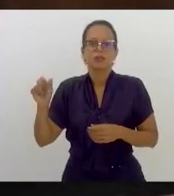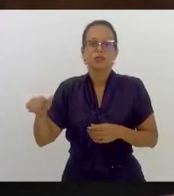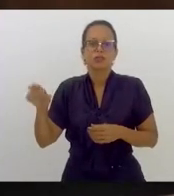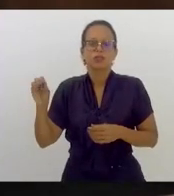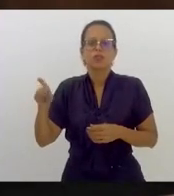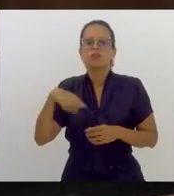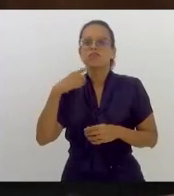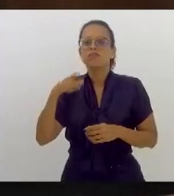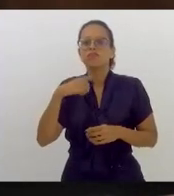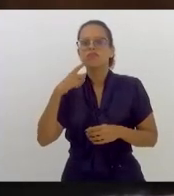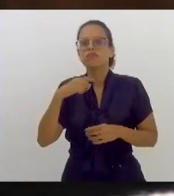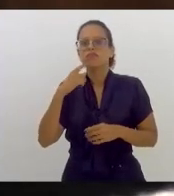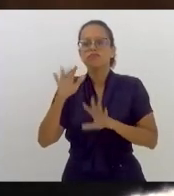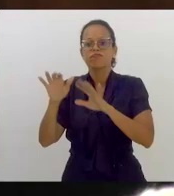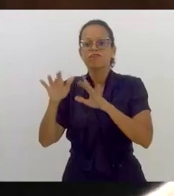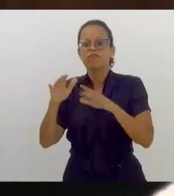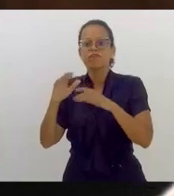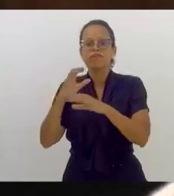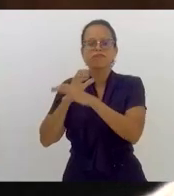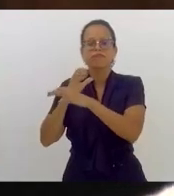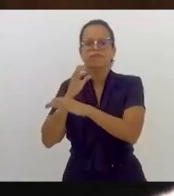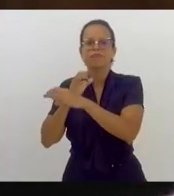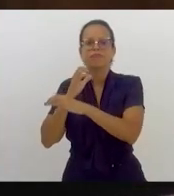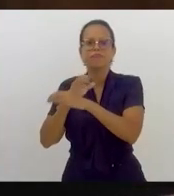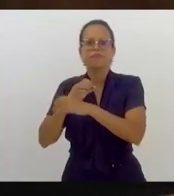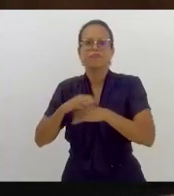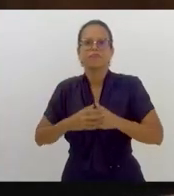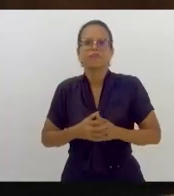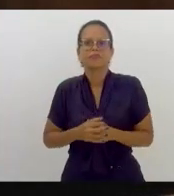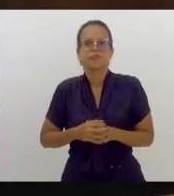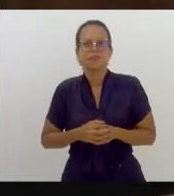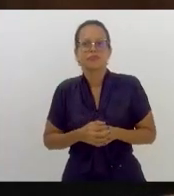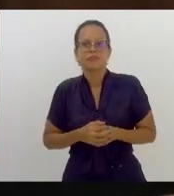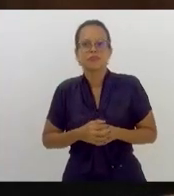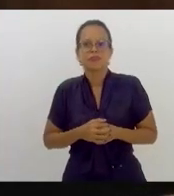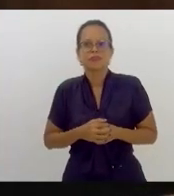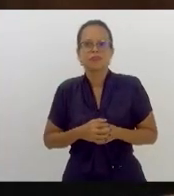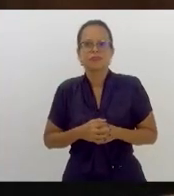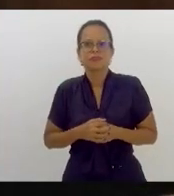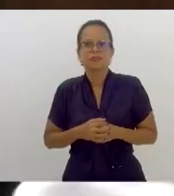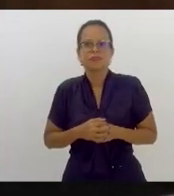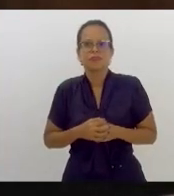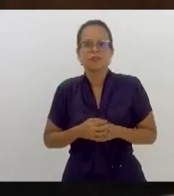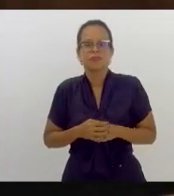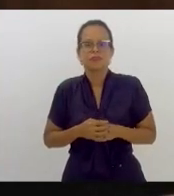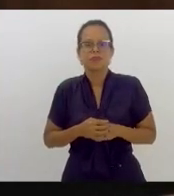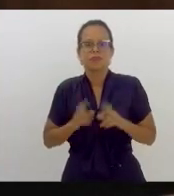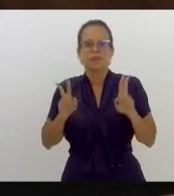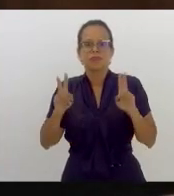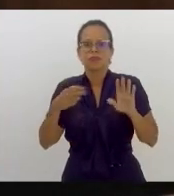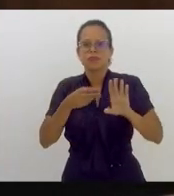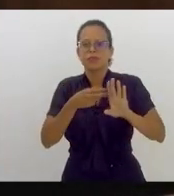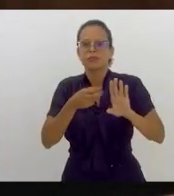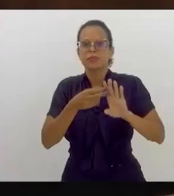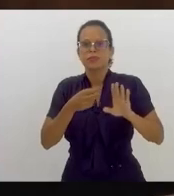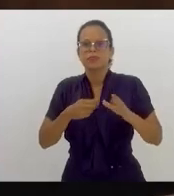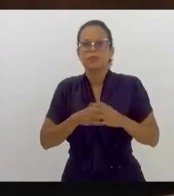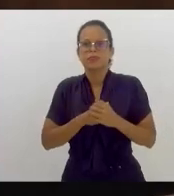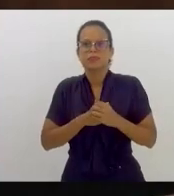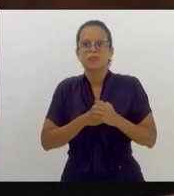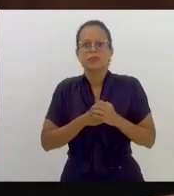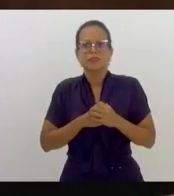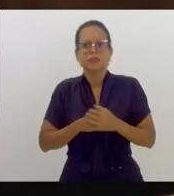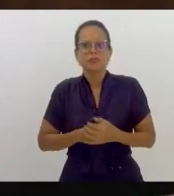tendo problema técnico de comunicação. Pela manutenção do veto, senhor presidente. Dos